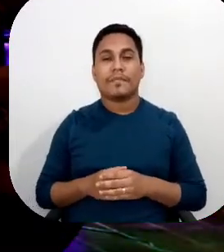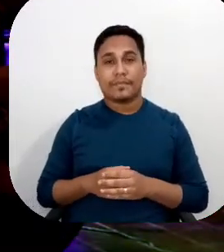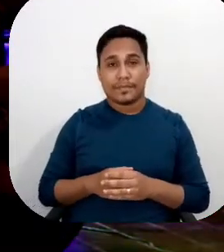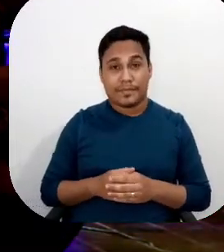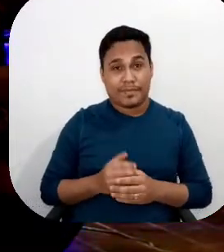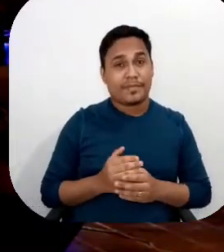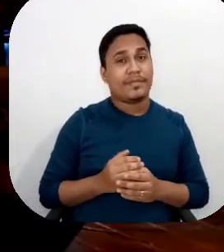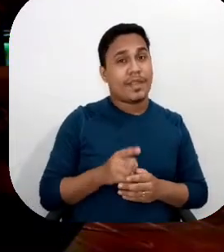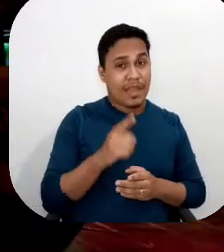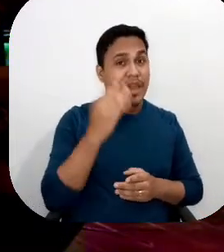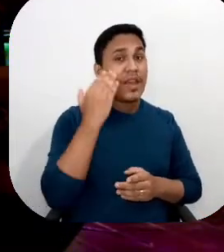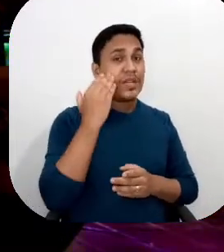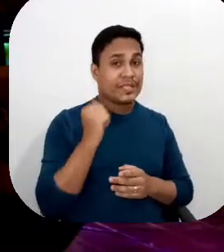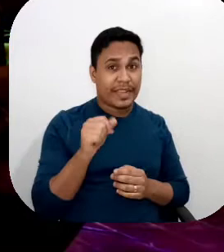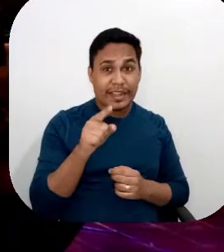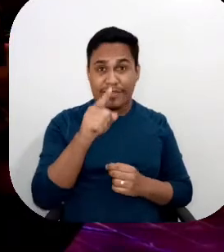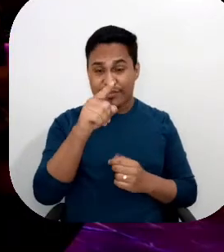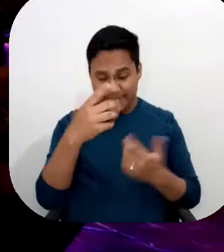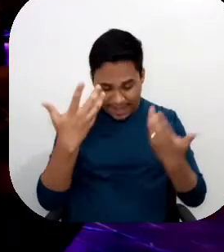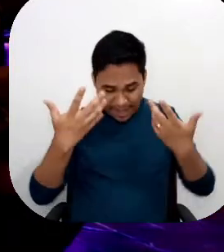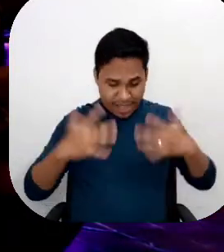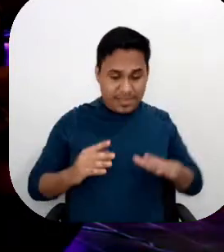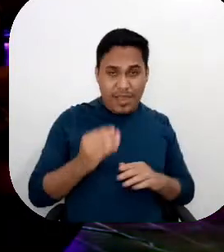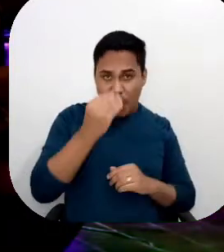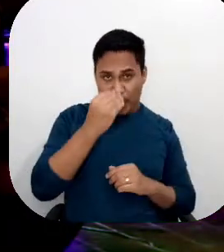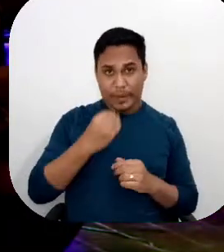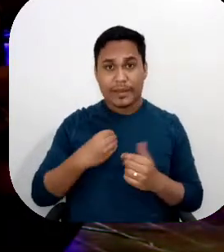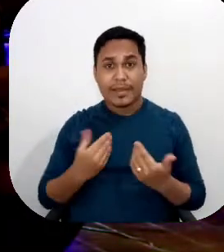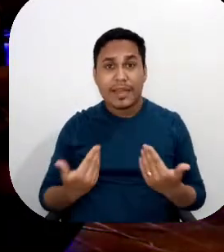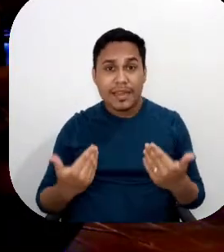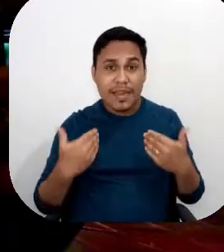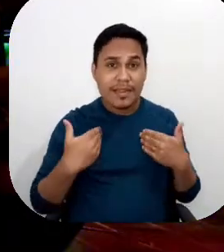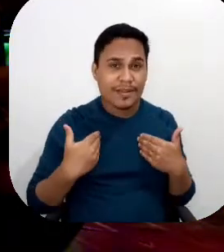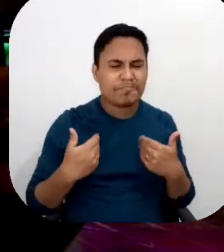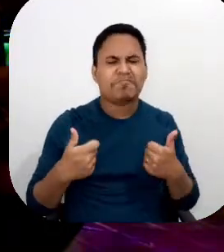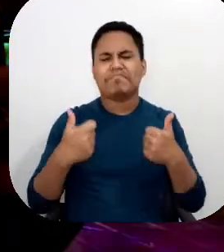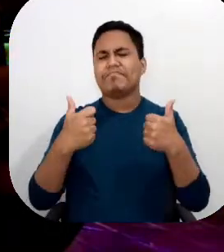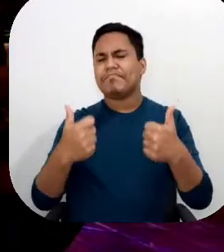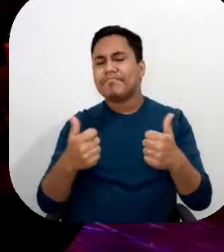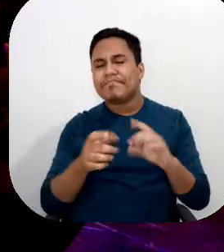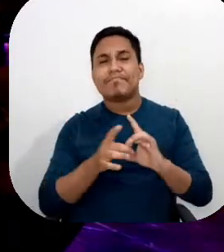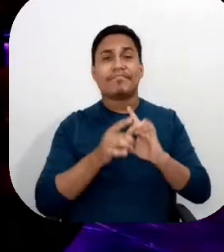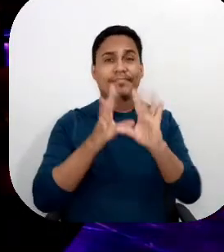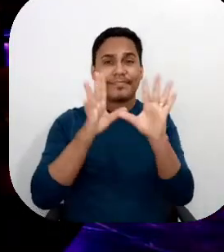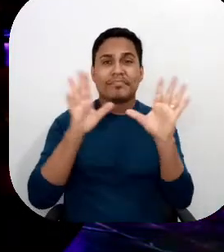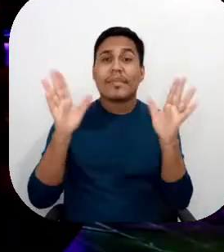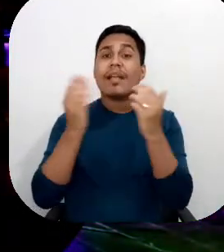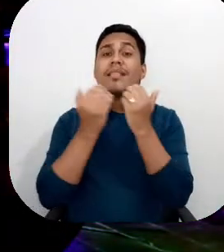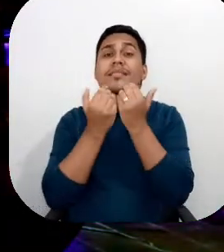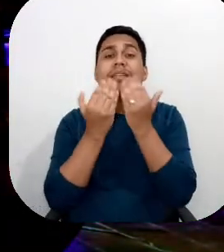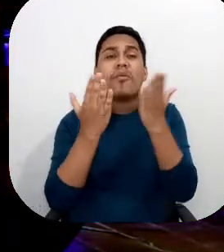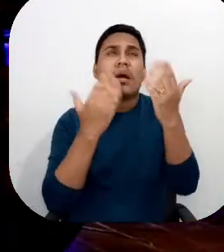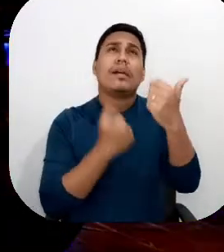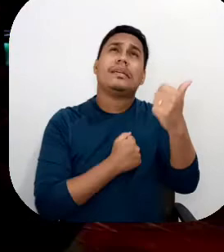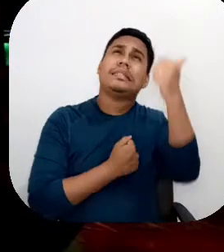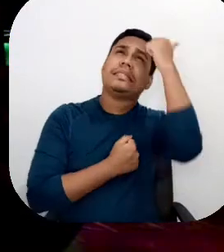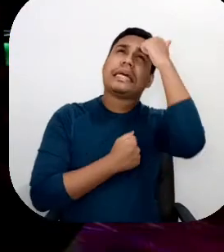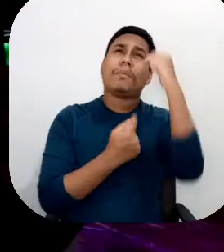now. Eu sei que você não me quer mais. Não